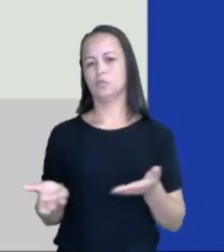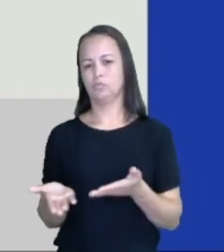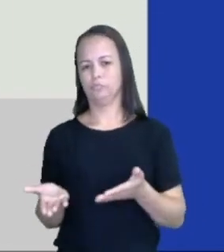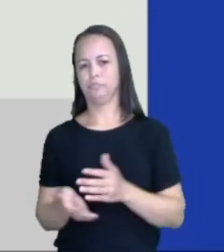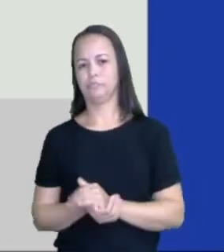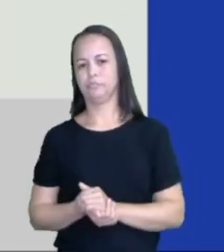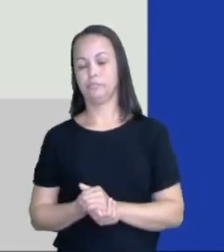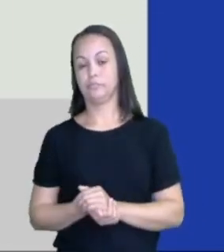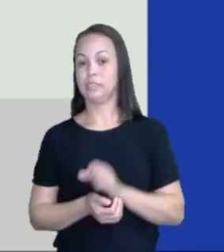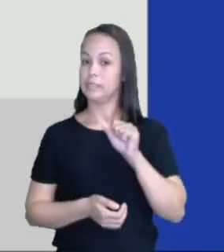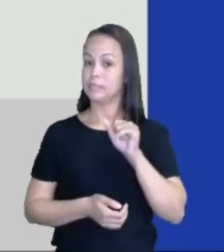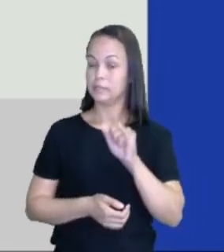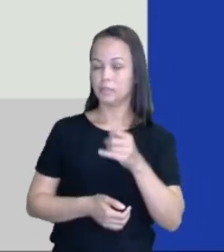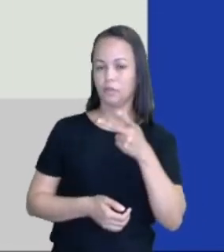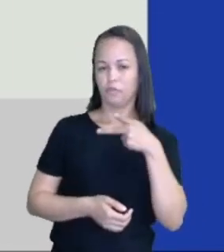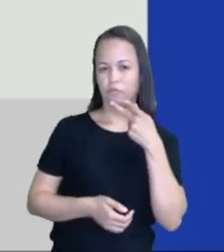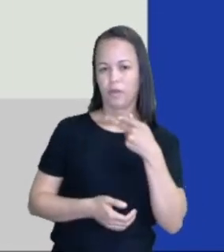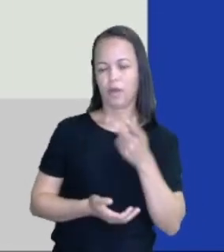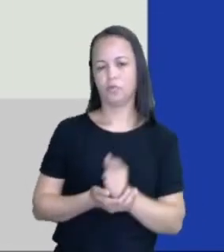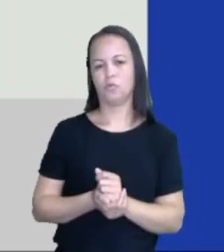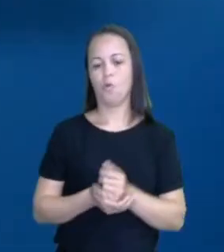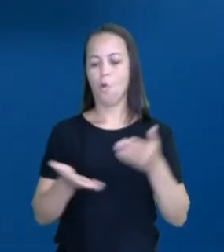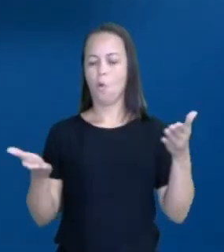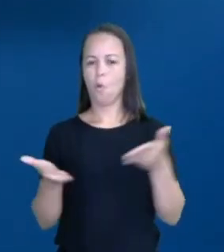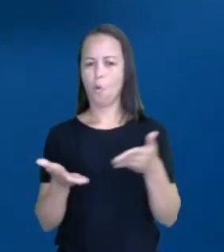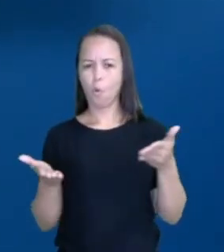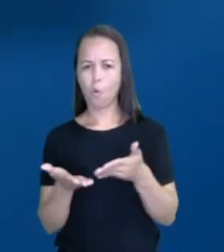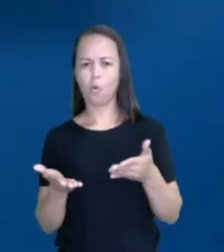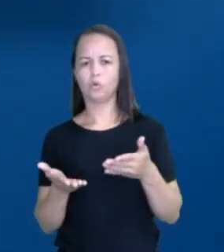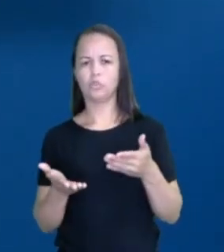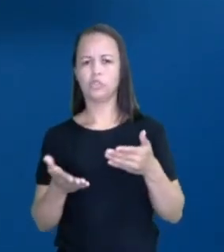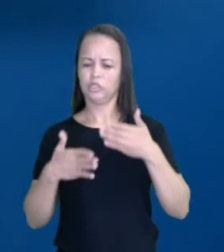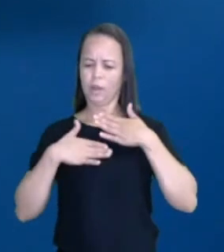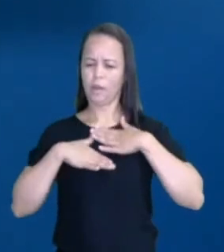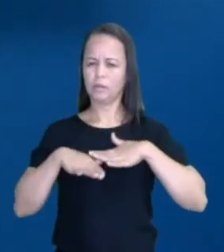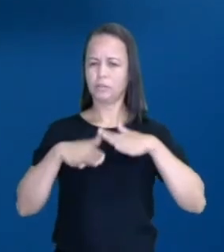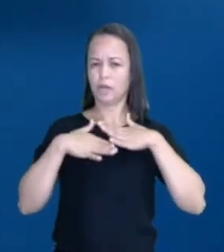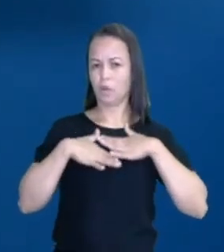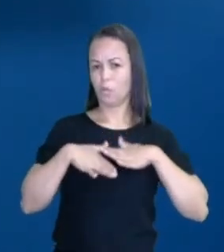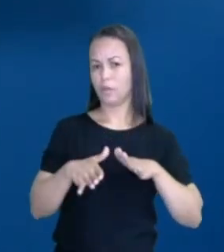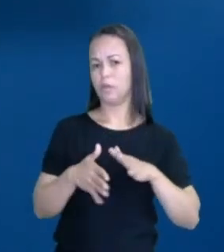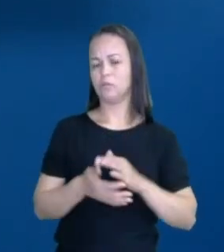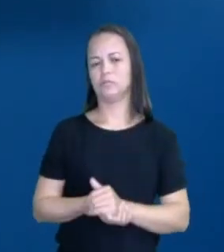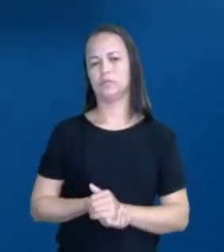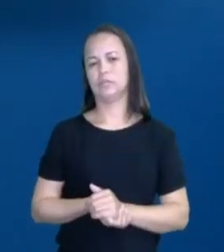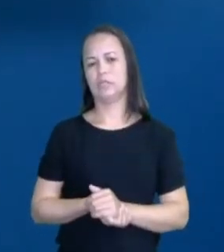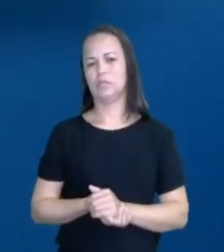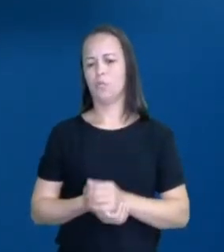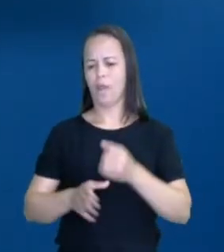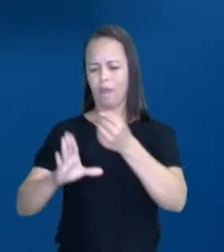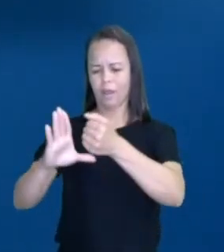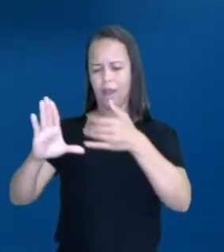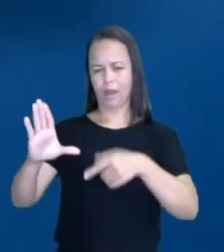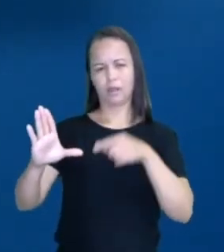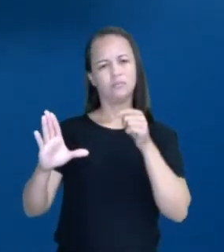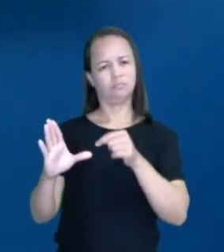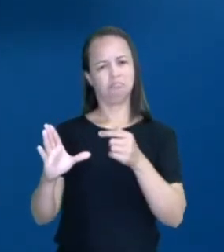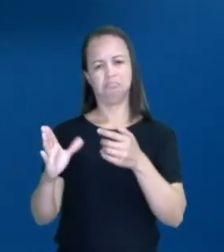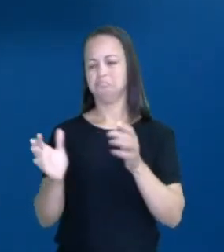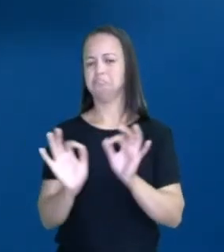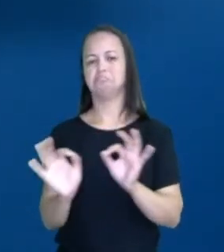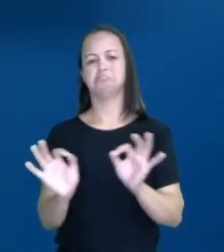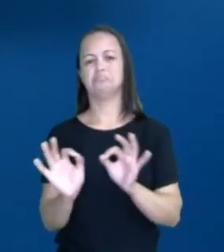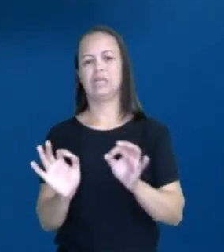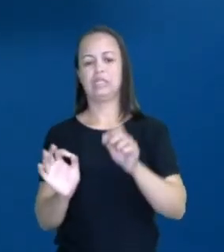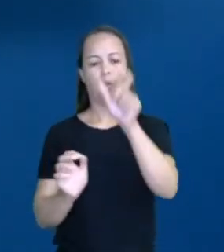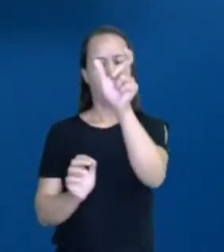seja, se eu digo que hoje está muito tranquilo, significa que não é uma característica